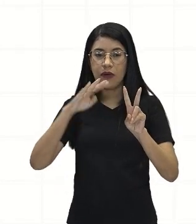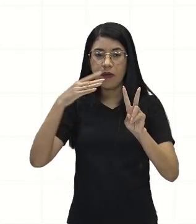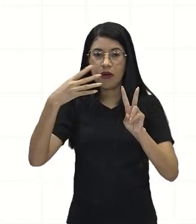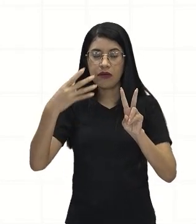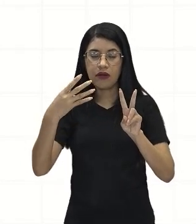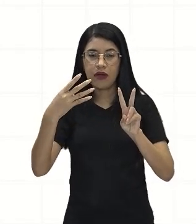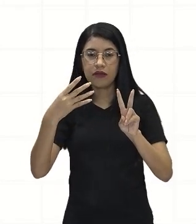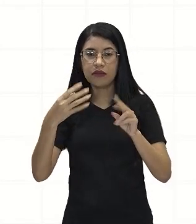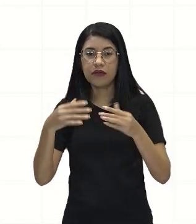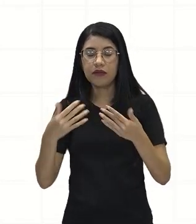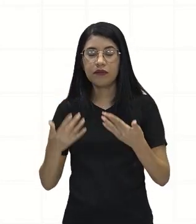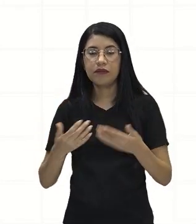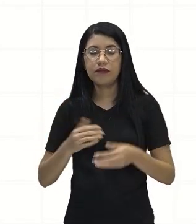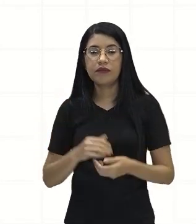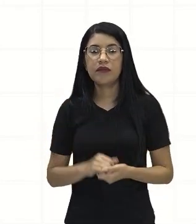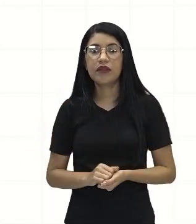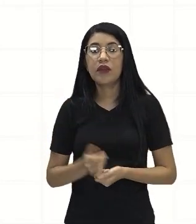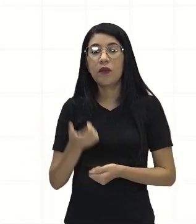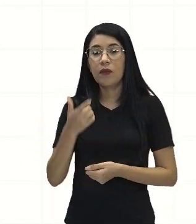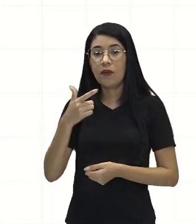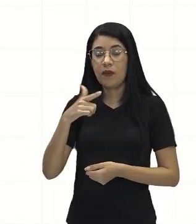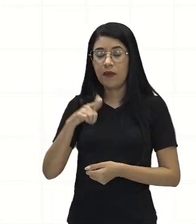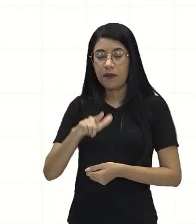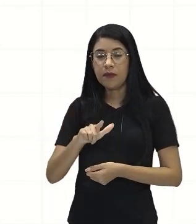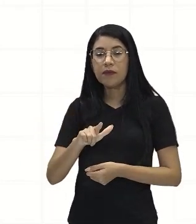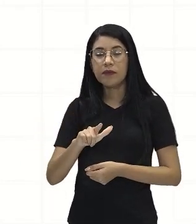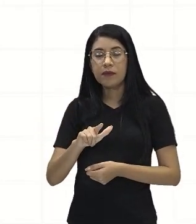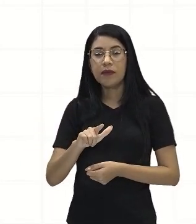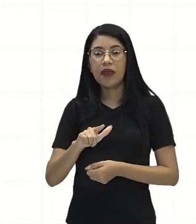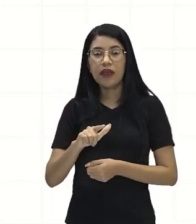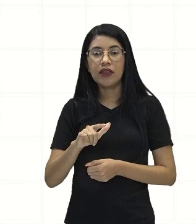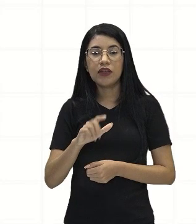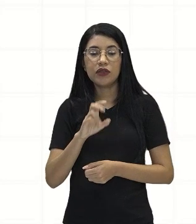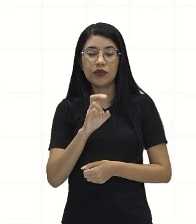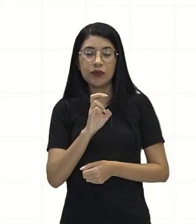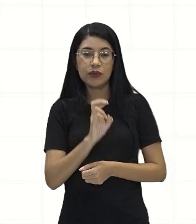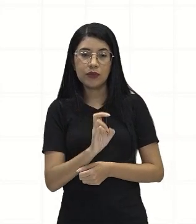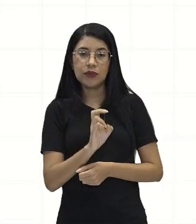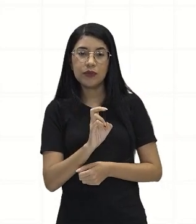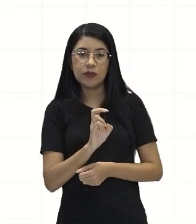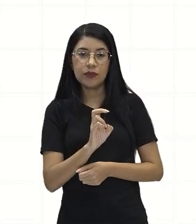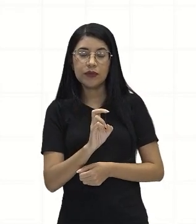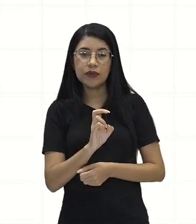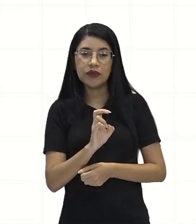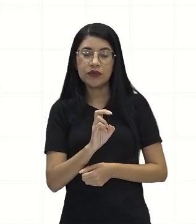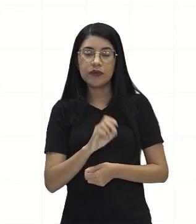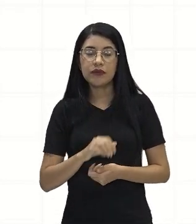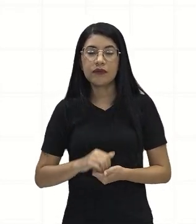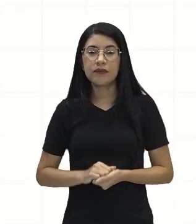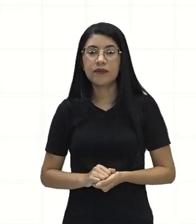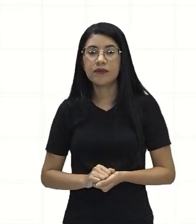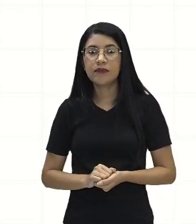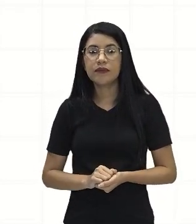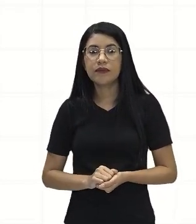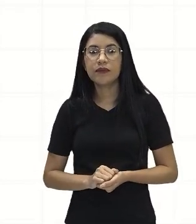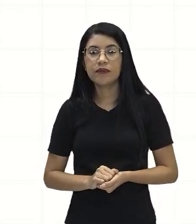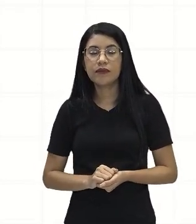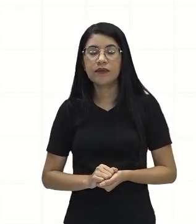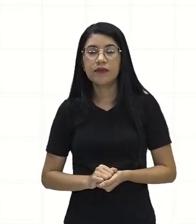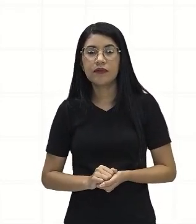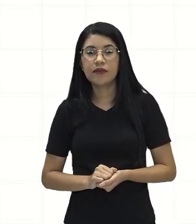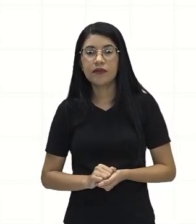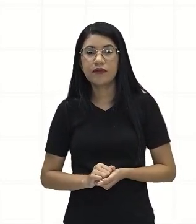que eu vou fazer. Repete, primeiramente, o radicando. Ó. Aí, o teu